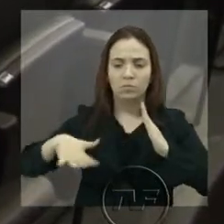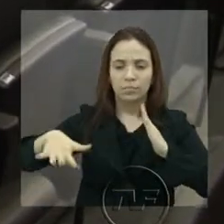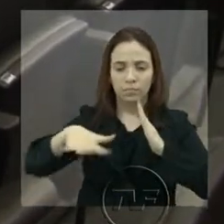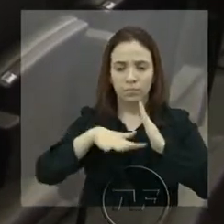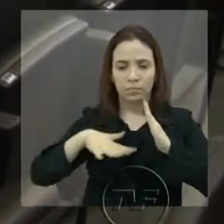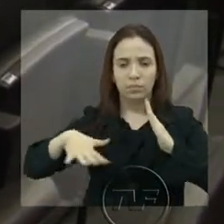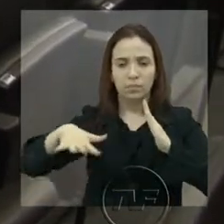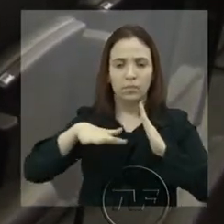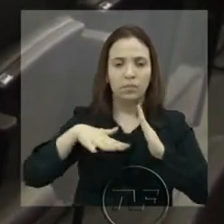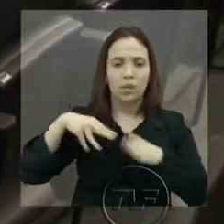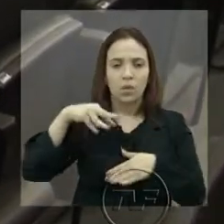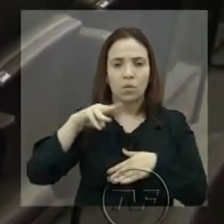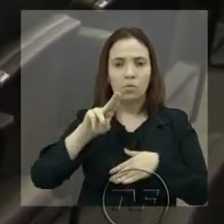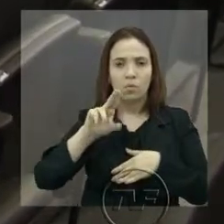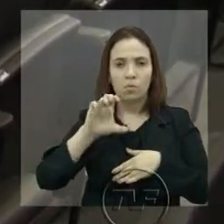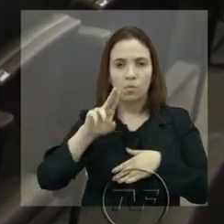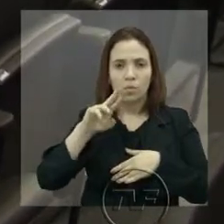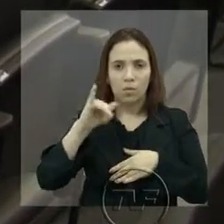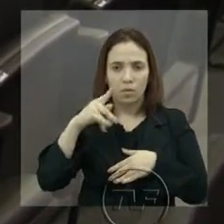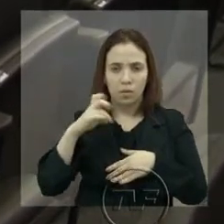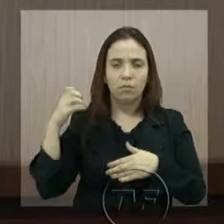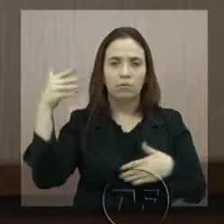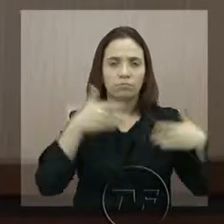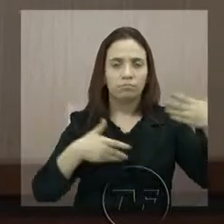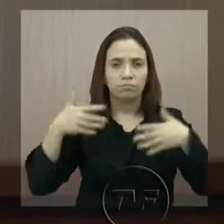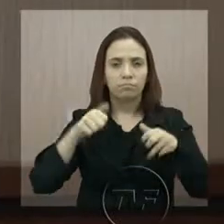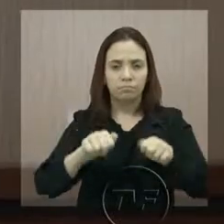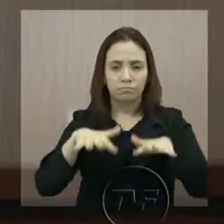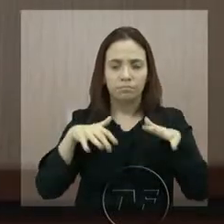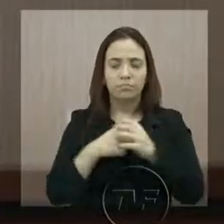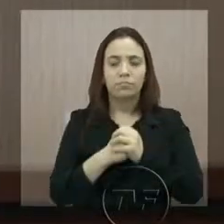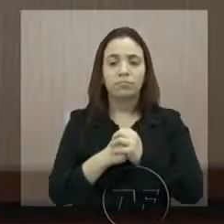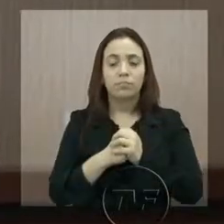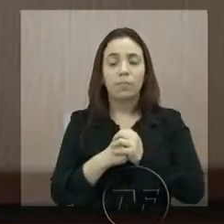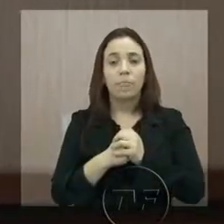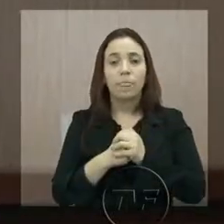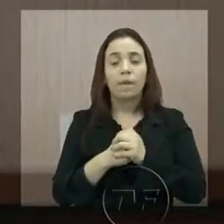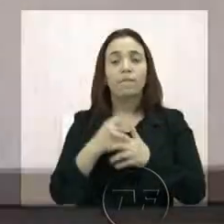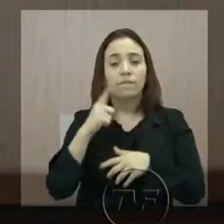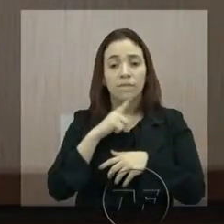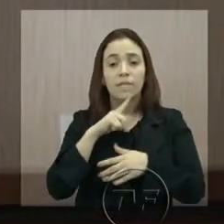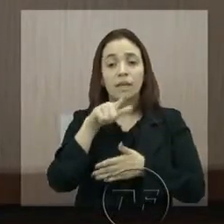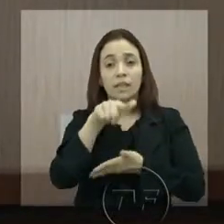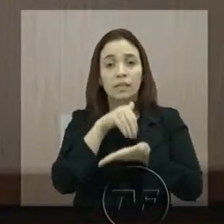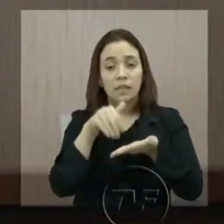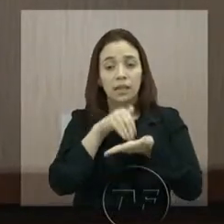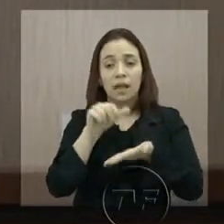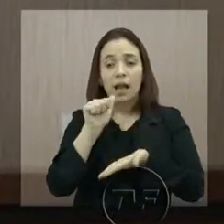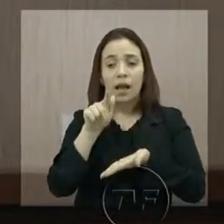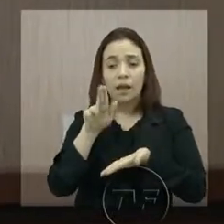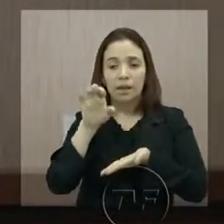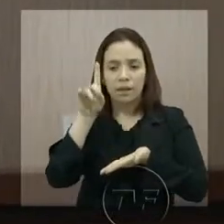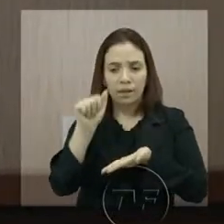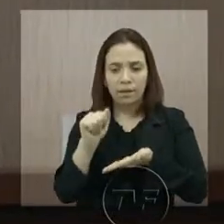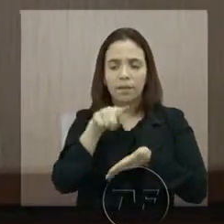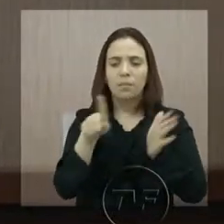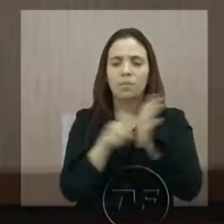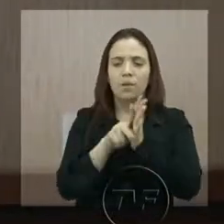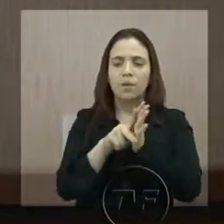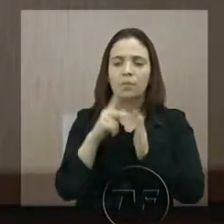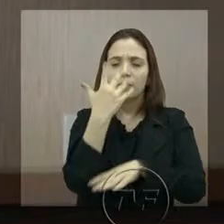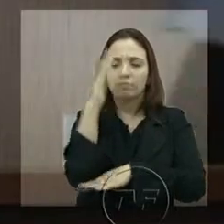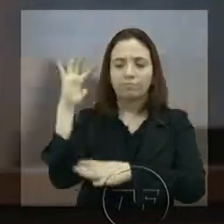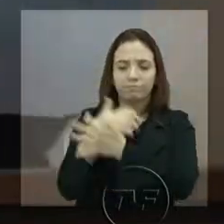Interesse Social do Mucuripe participaram da audiência. Acompanhando todos os encontros, a secretária de Urbanismo e Meio Ambiente